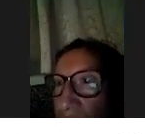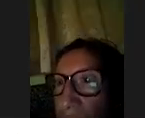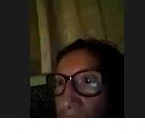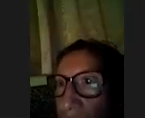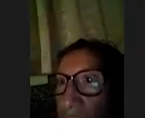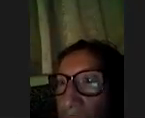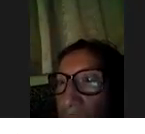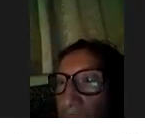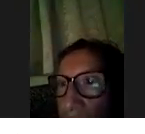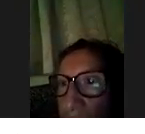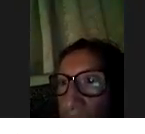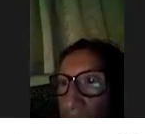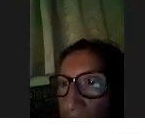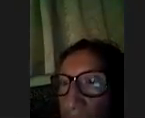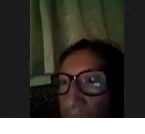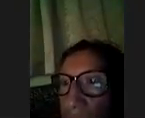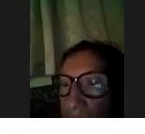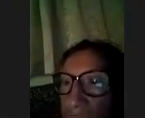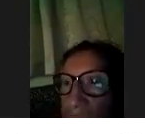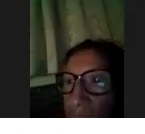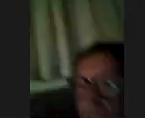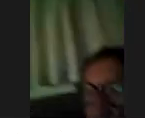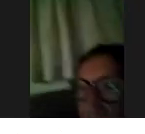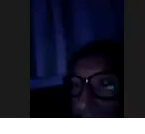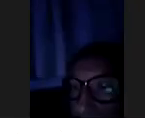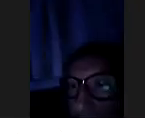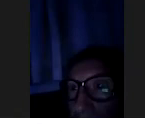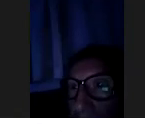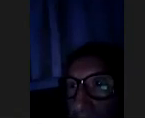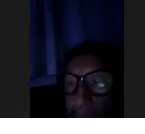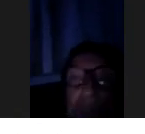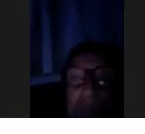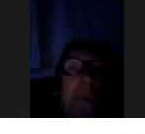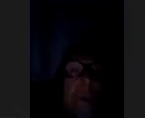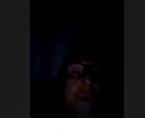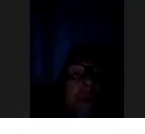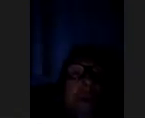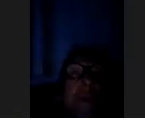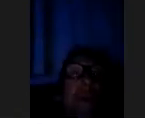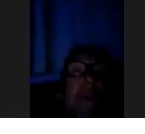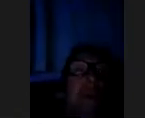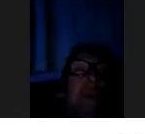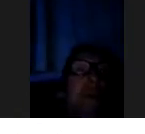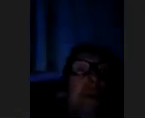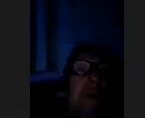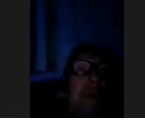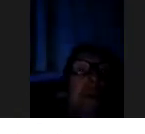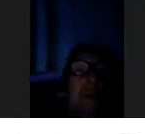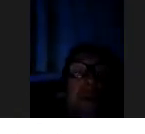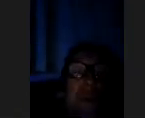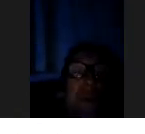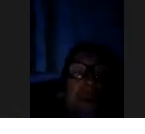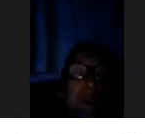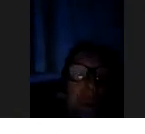comunicar, então a pessoa que tem mais vínculo com a família ou mais experiência para essa comunicação de um